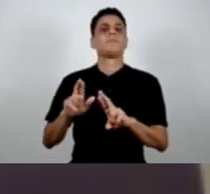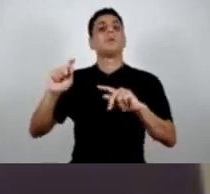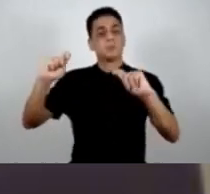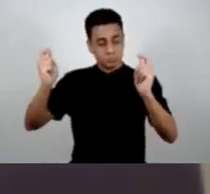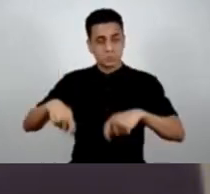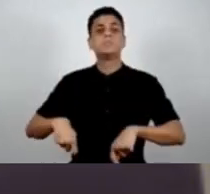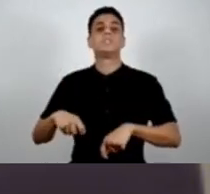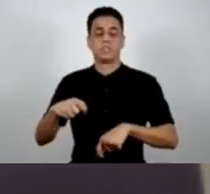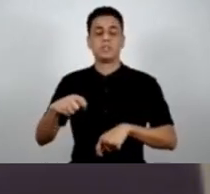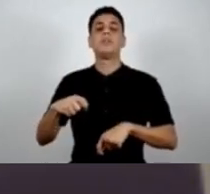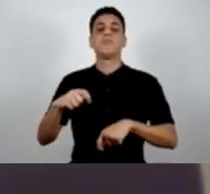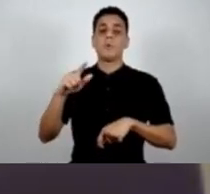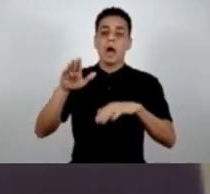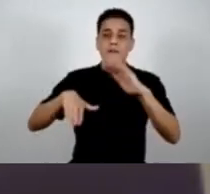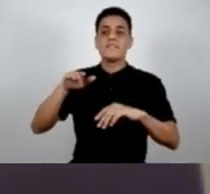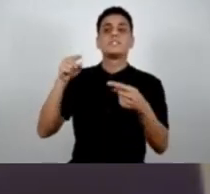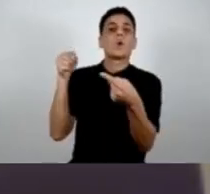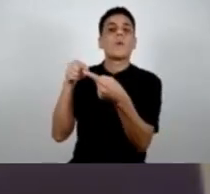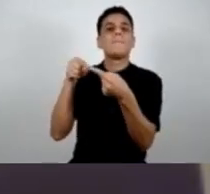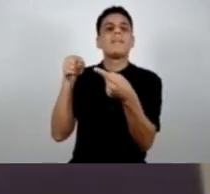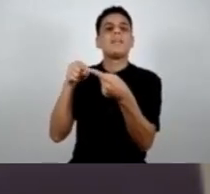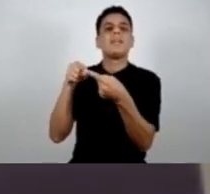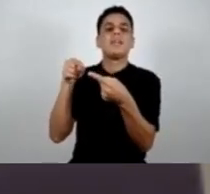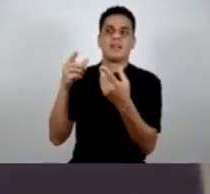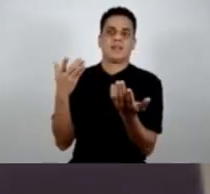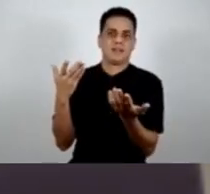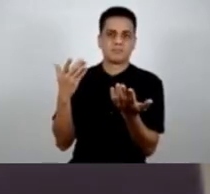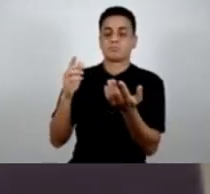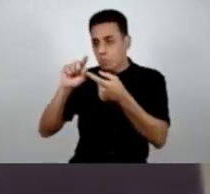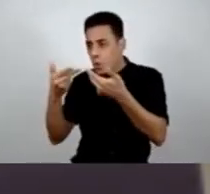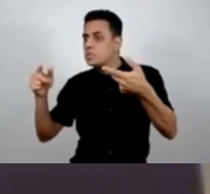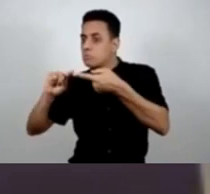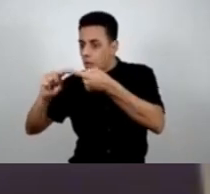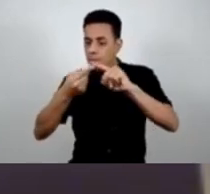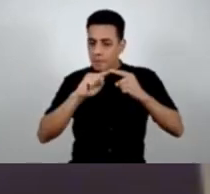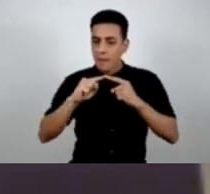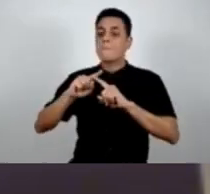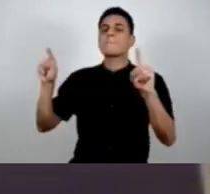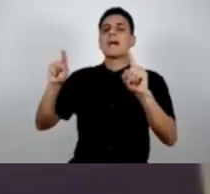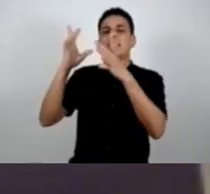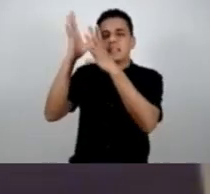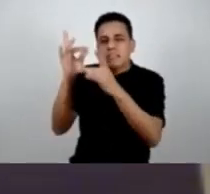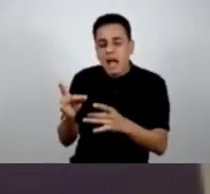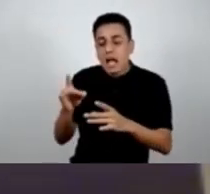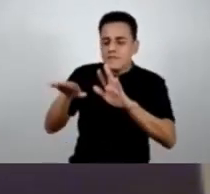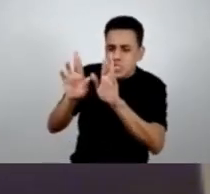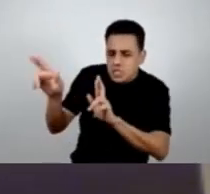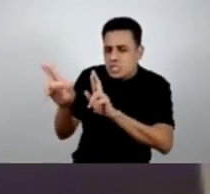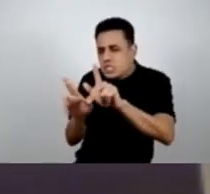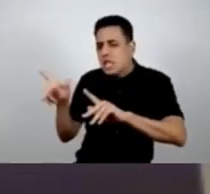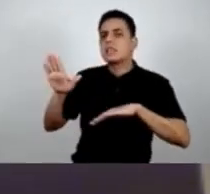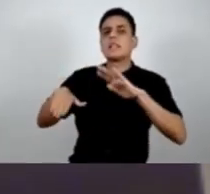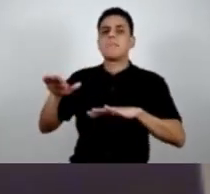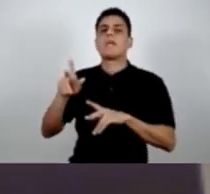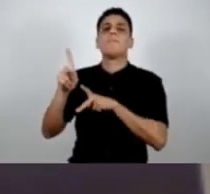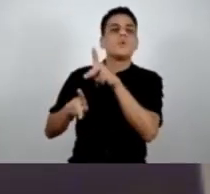ter certa coincidência, um coração, mas que no detalhe provavelmente vão ser diferentes, dependendo do público, dependendo da